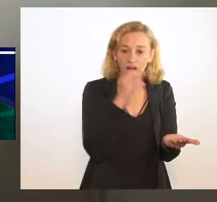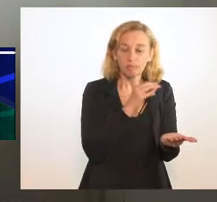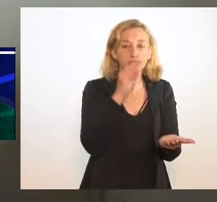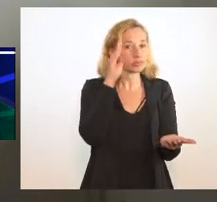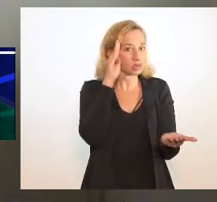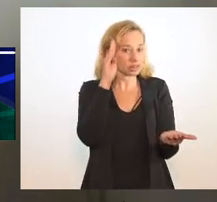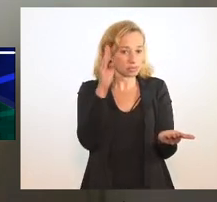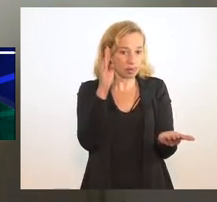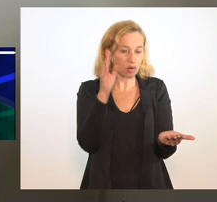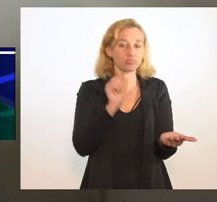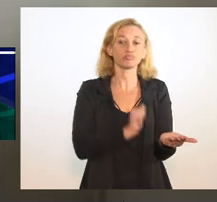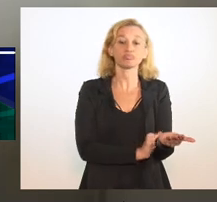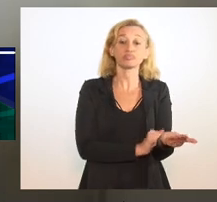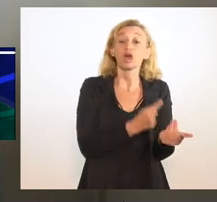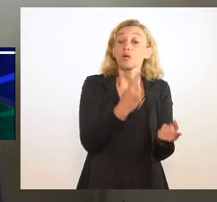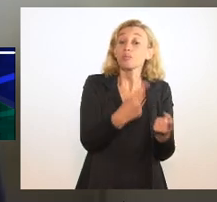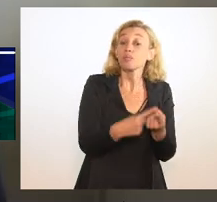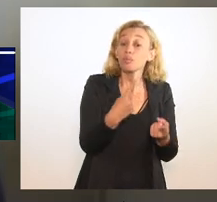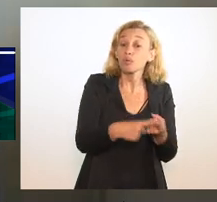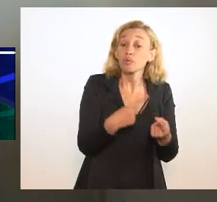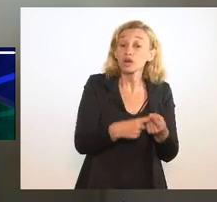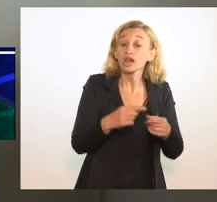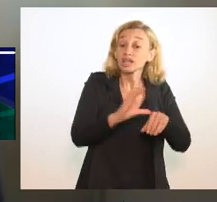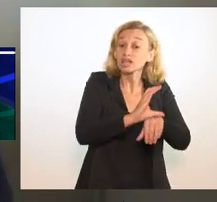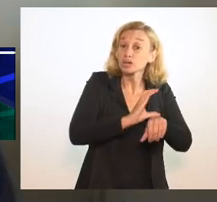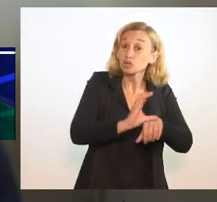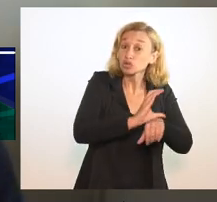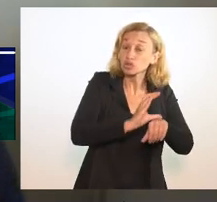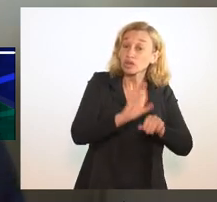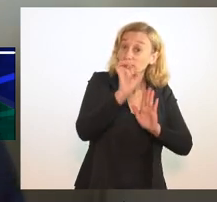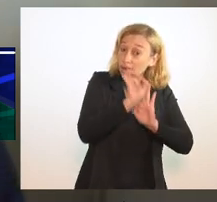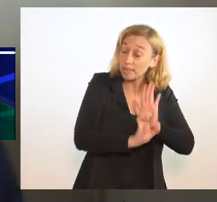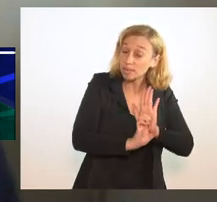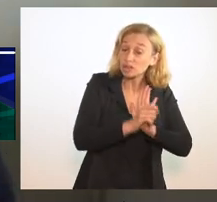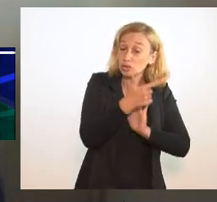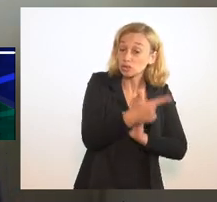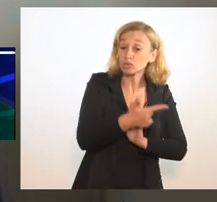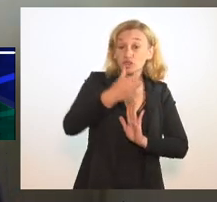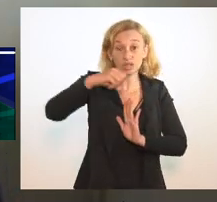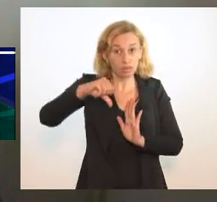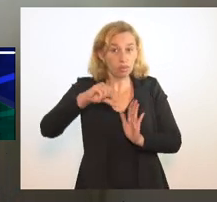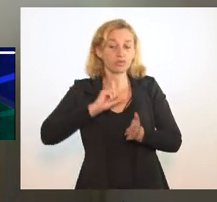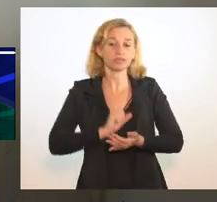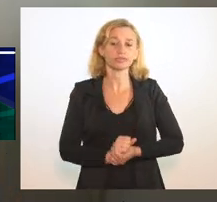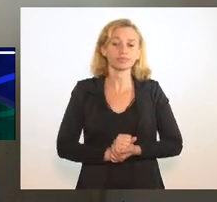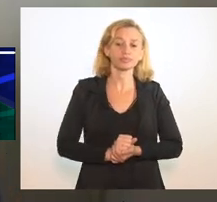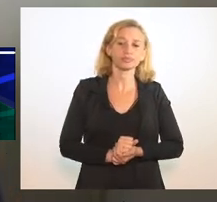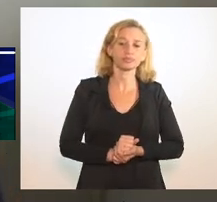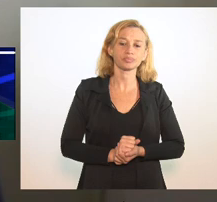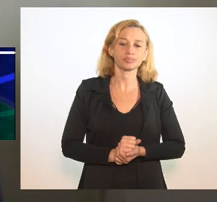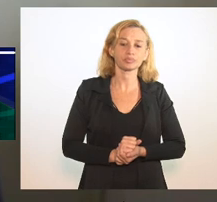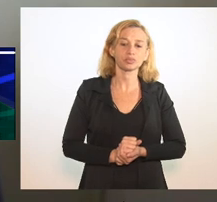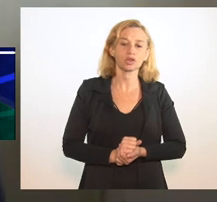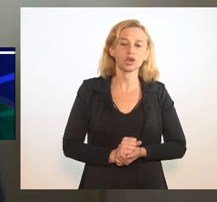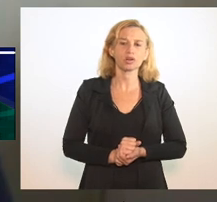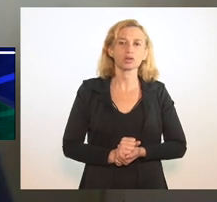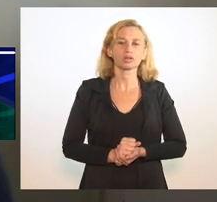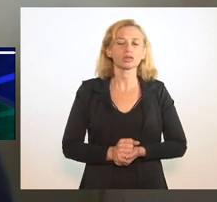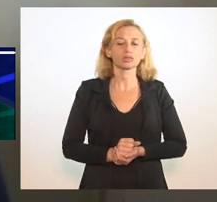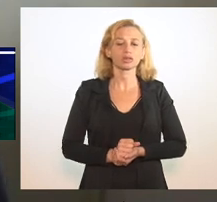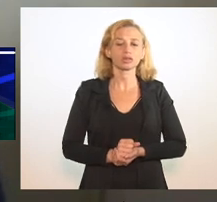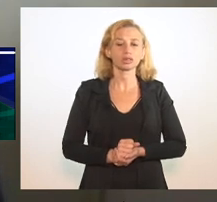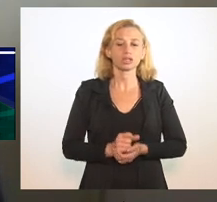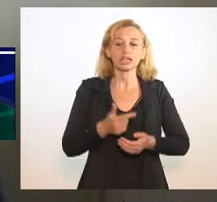especificamente. Porque na emenda constitucional de 2019, salvo erro de memória, na emenda